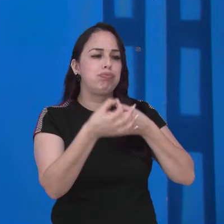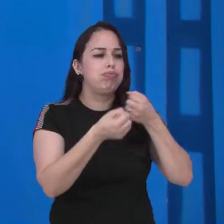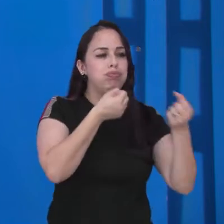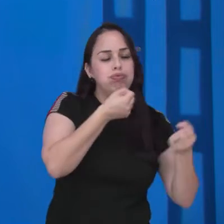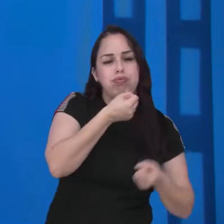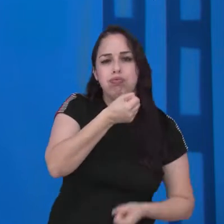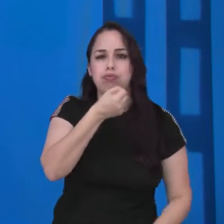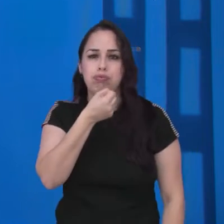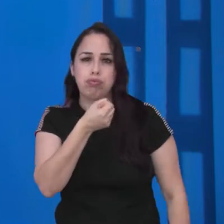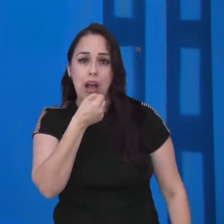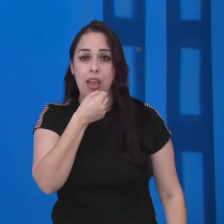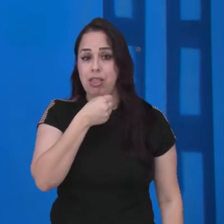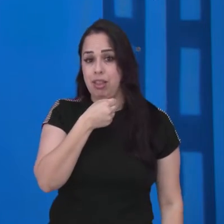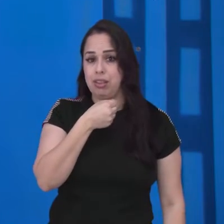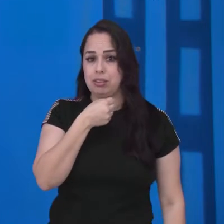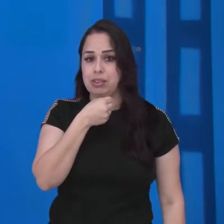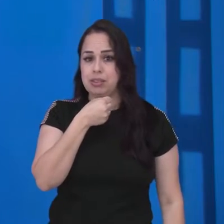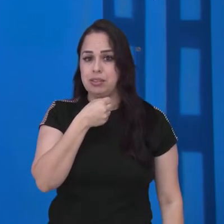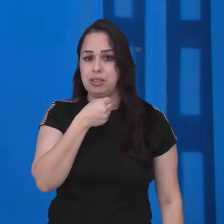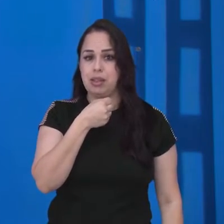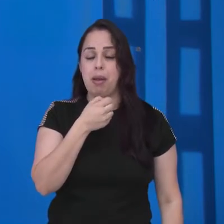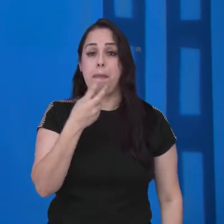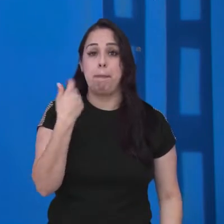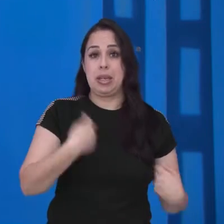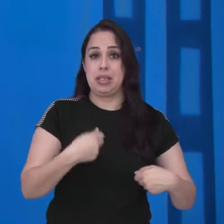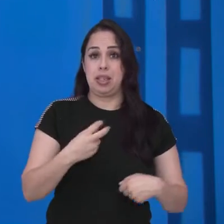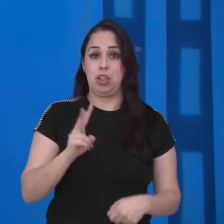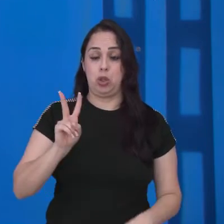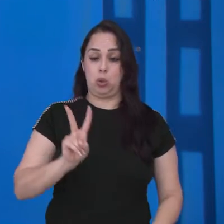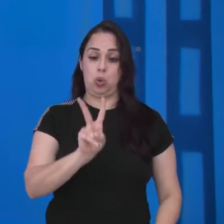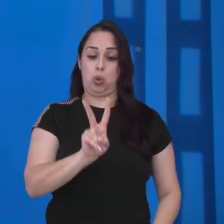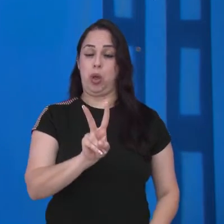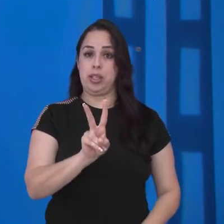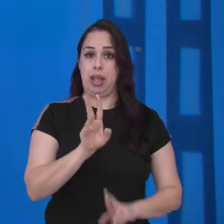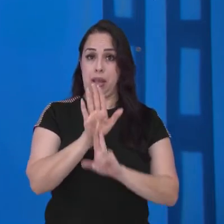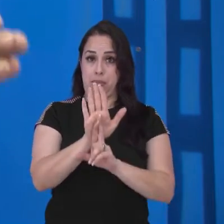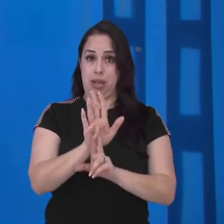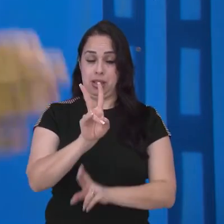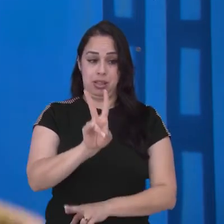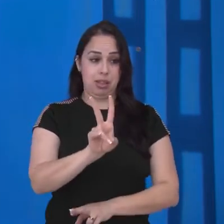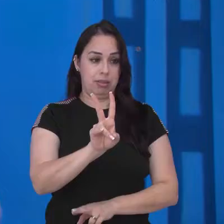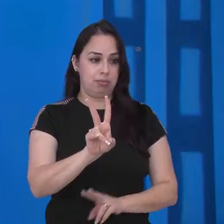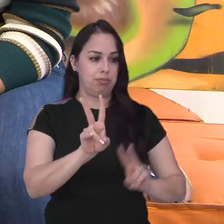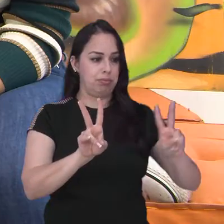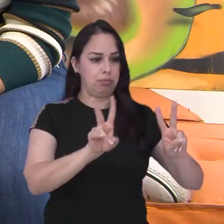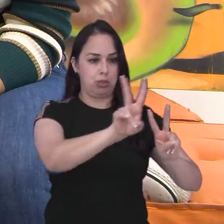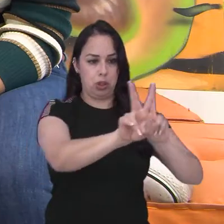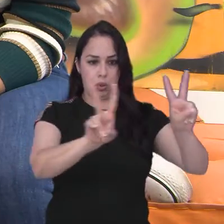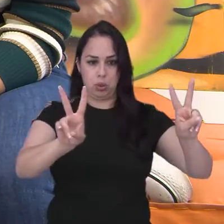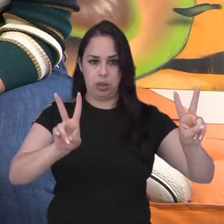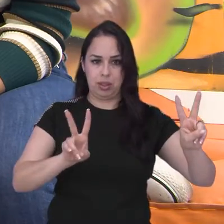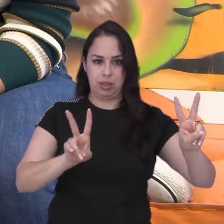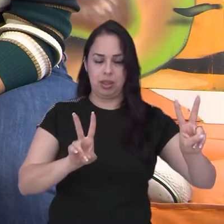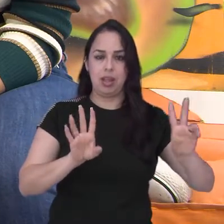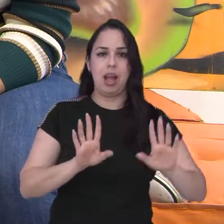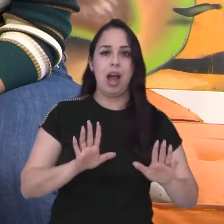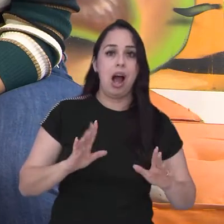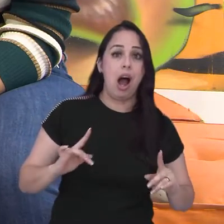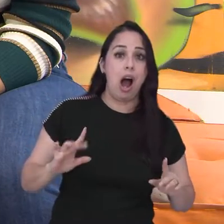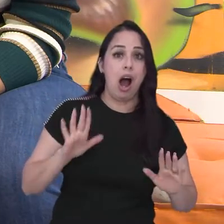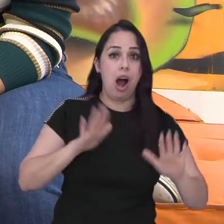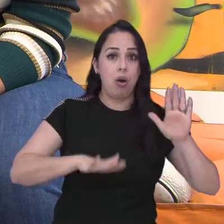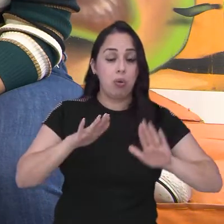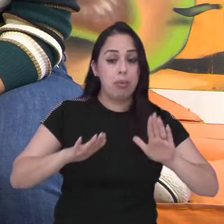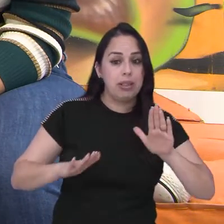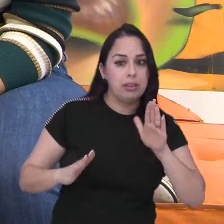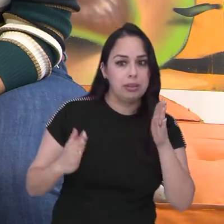cada batalha tem que mandar 2 representantes das suas batalhas. Quando eu falo que tem que mandar, porque algumas batalhas